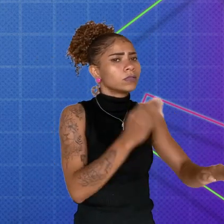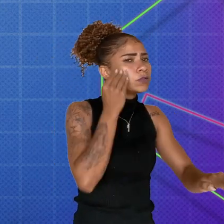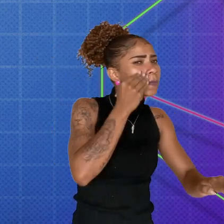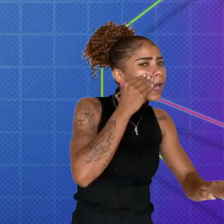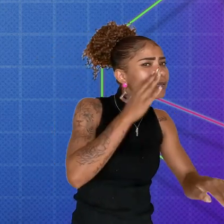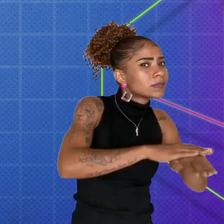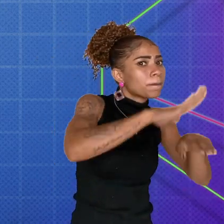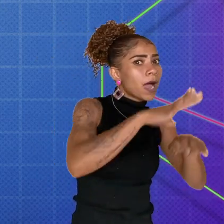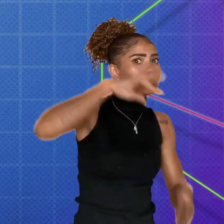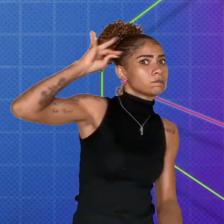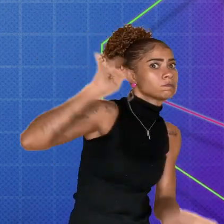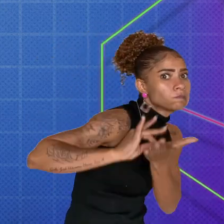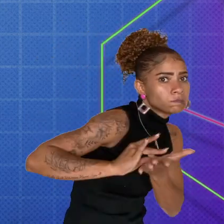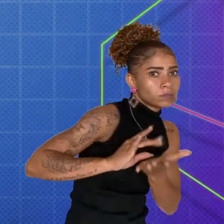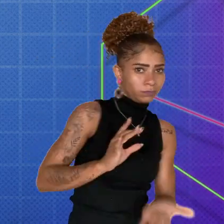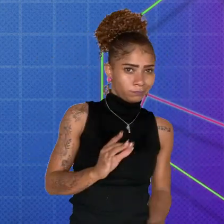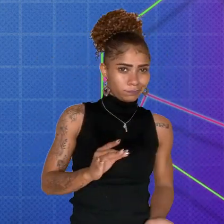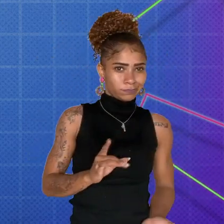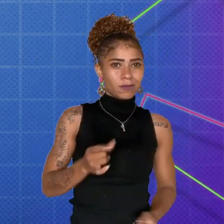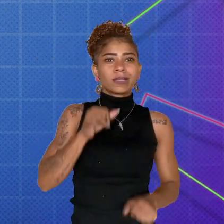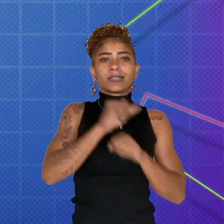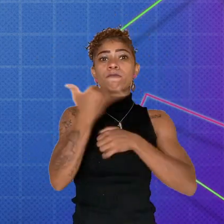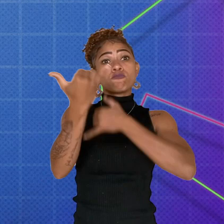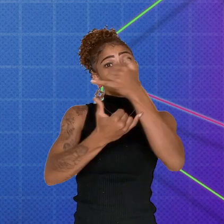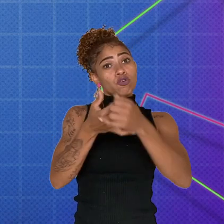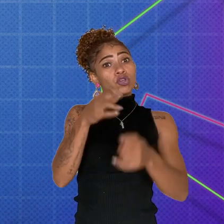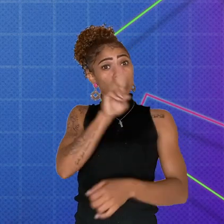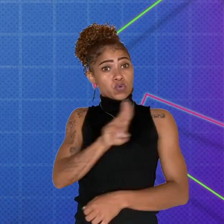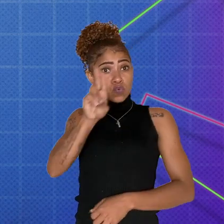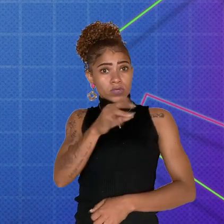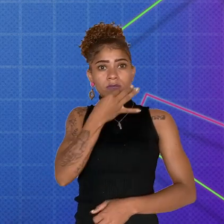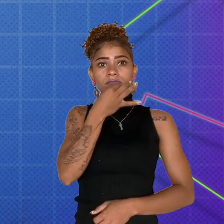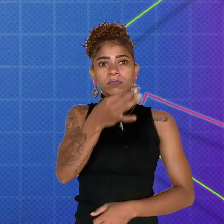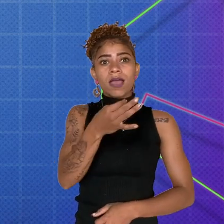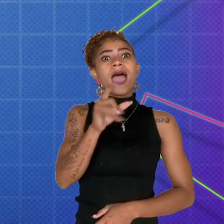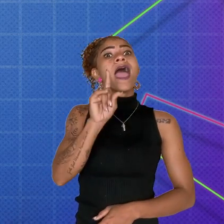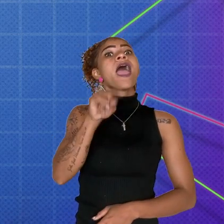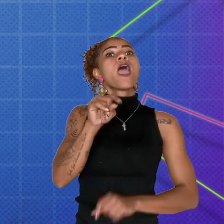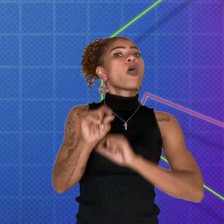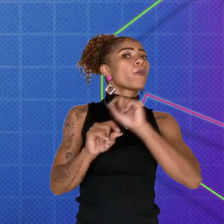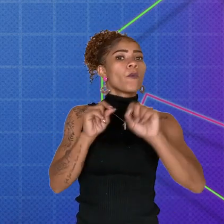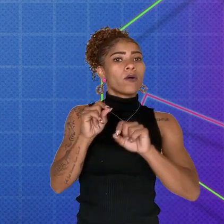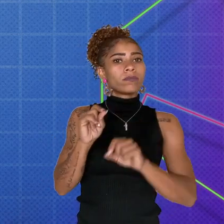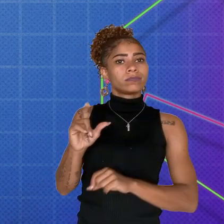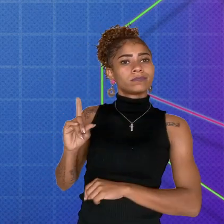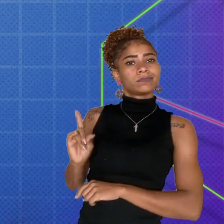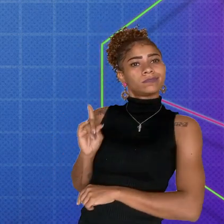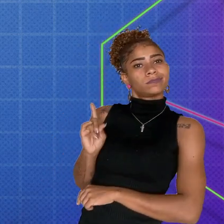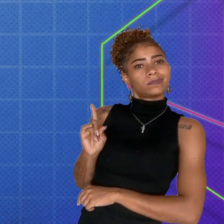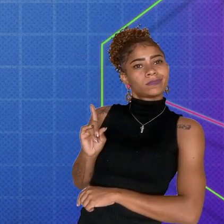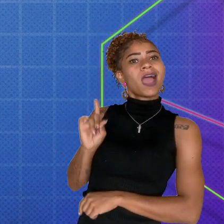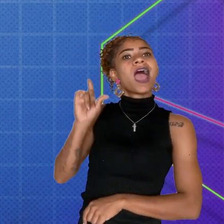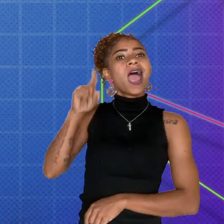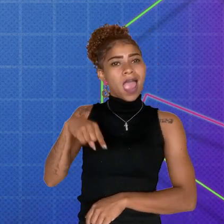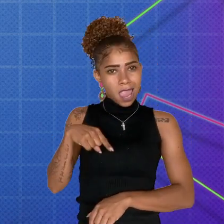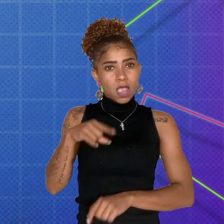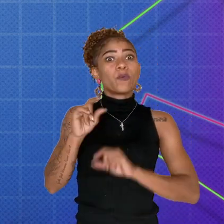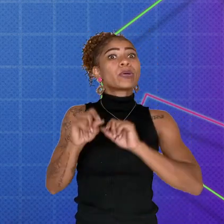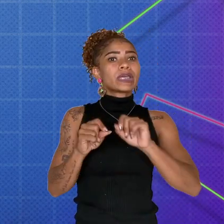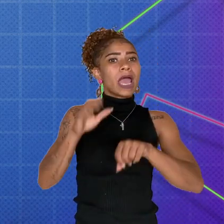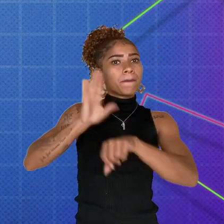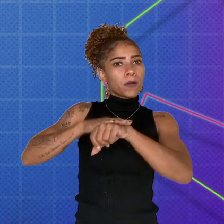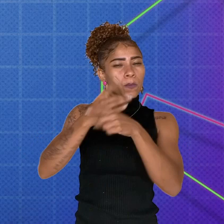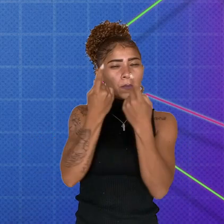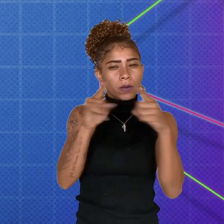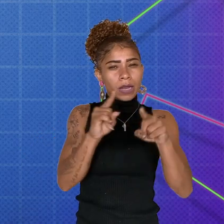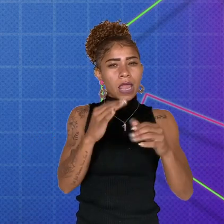mais imersiva. Um exemplo de jogo de zumbi que usa desses sons para sua ambientação é Left 4 Dead. A trilha